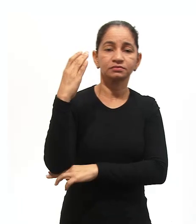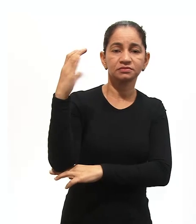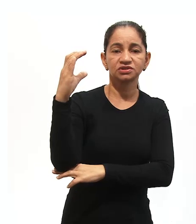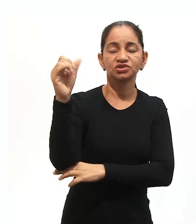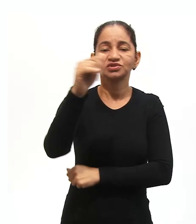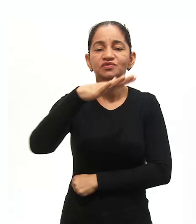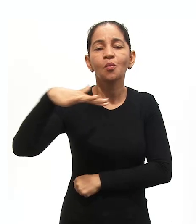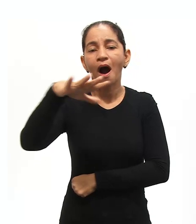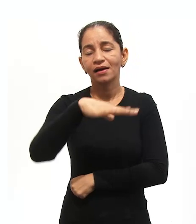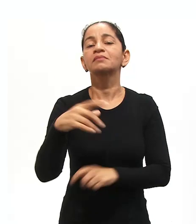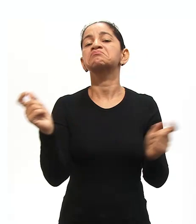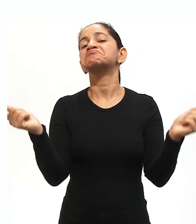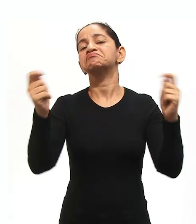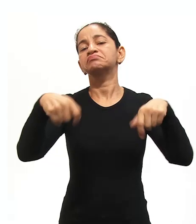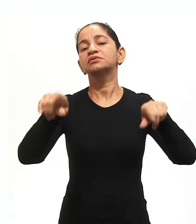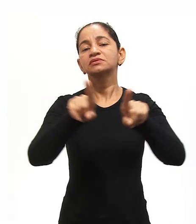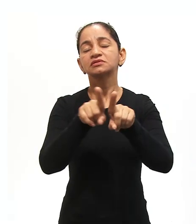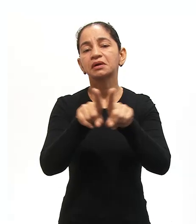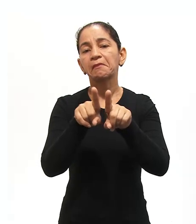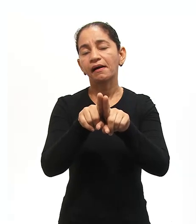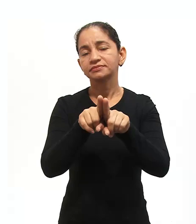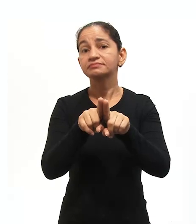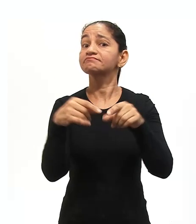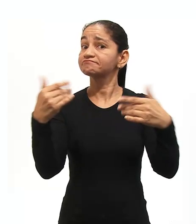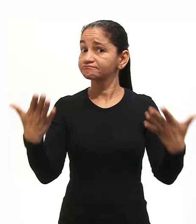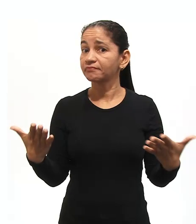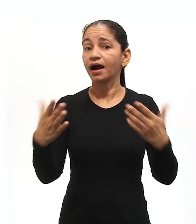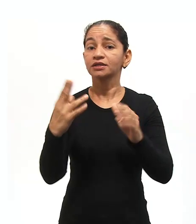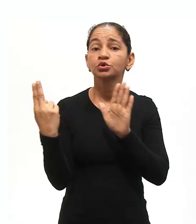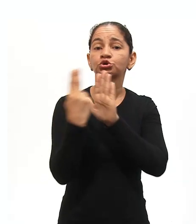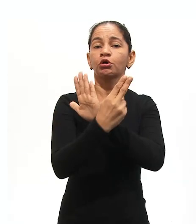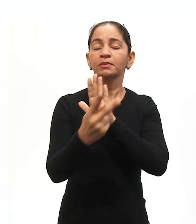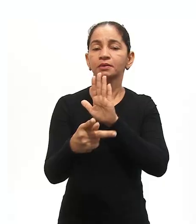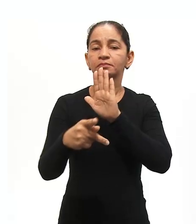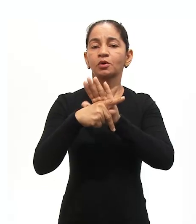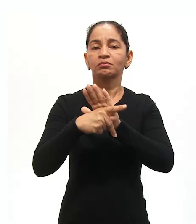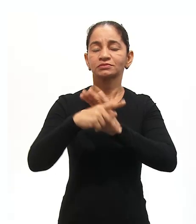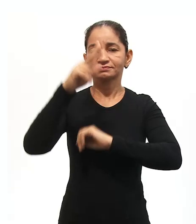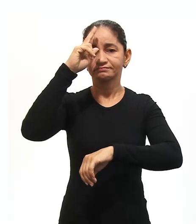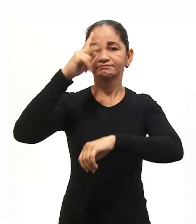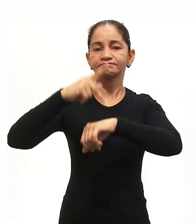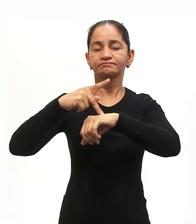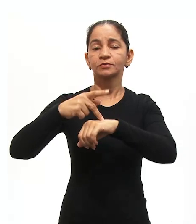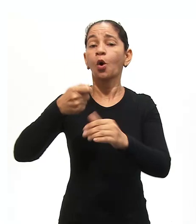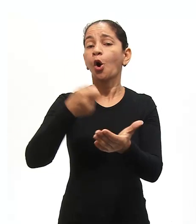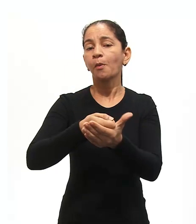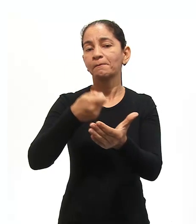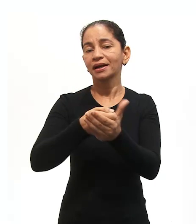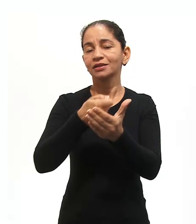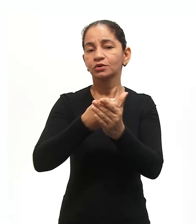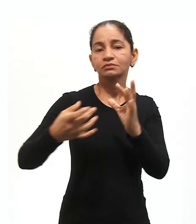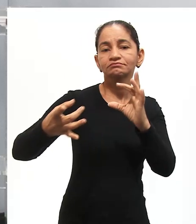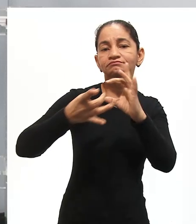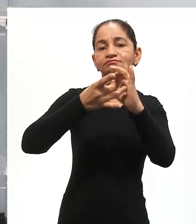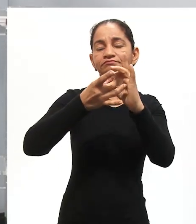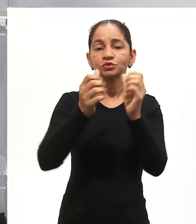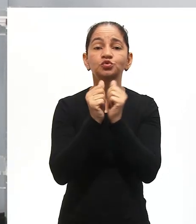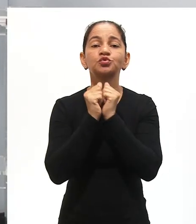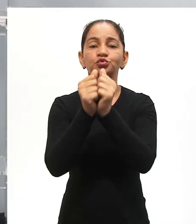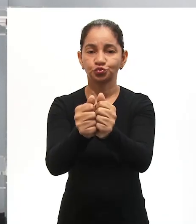academicamente pela instituição, mas o nome do professor continua obrigatoriamente vinculado à